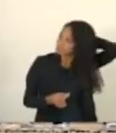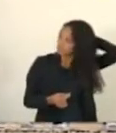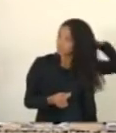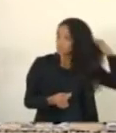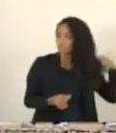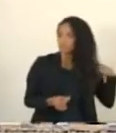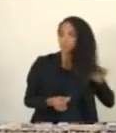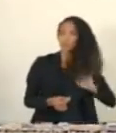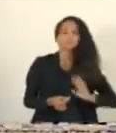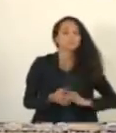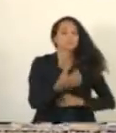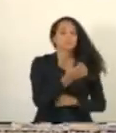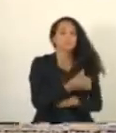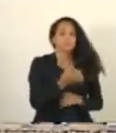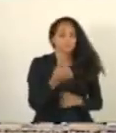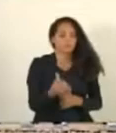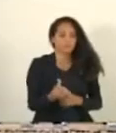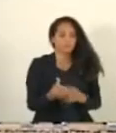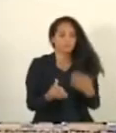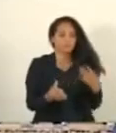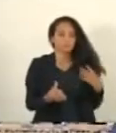Na forma do artigo 66...